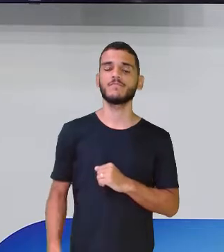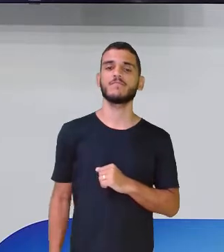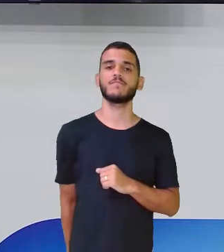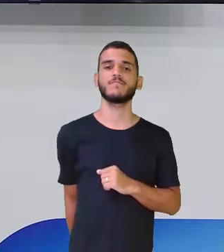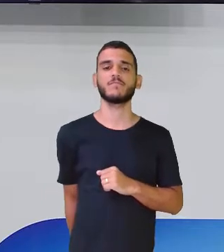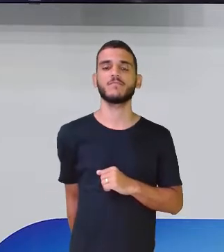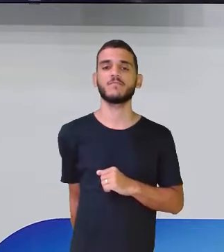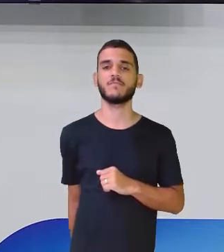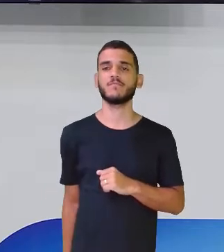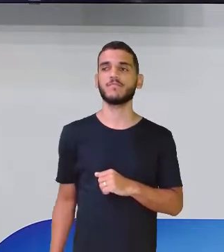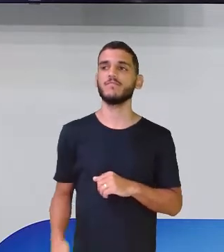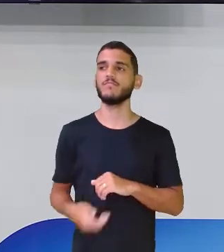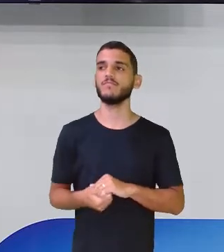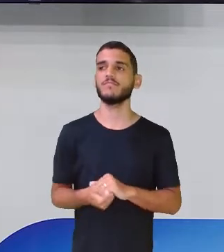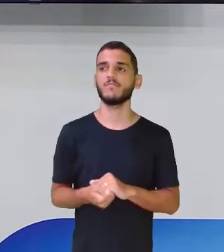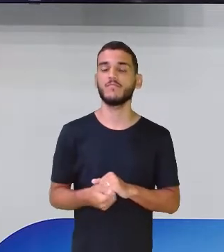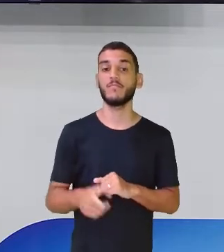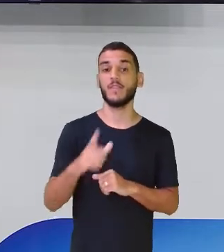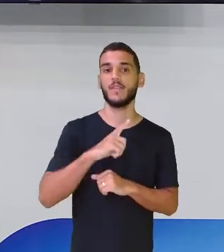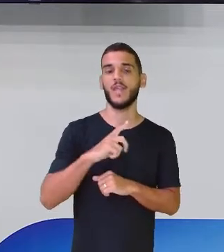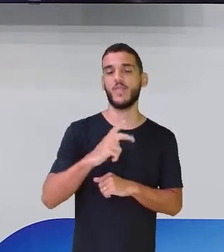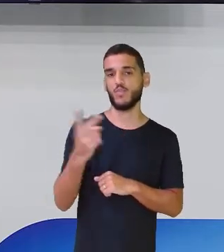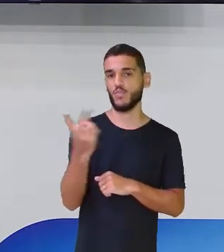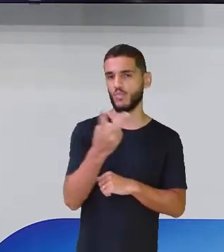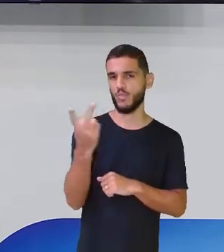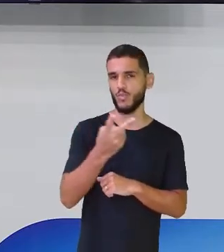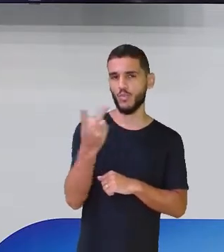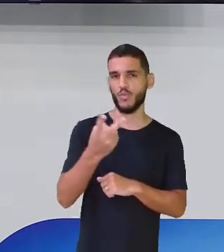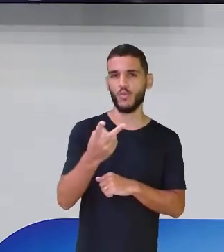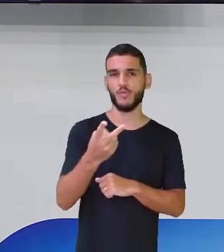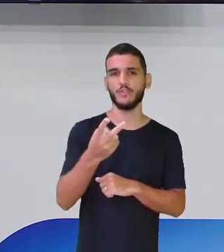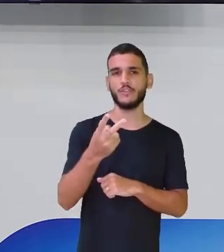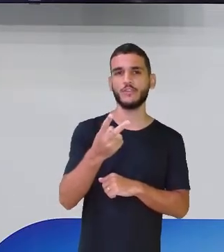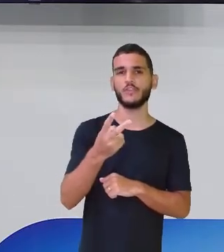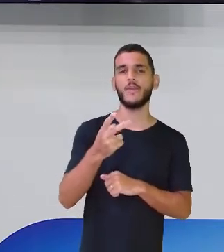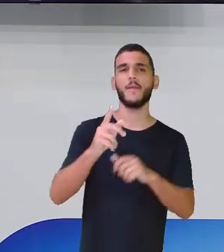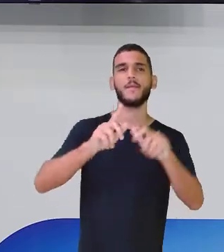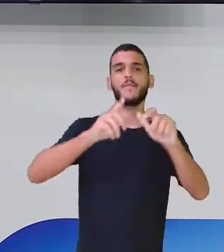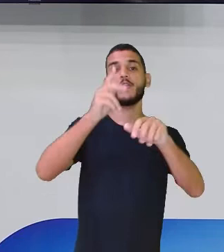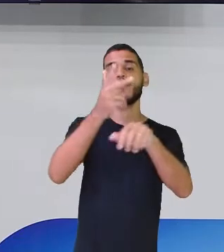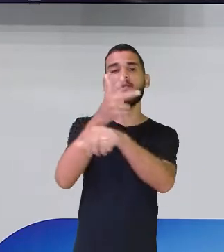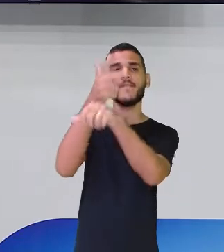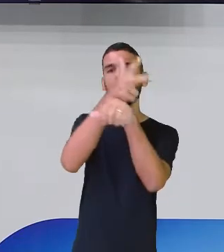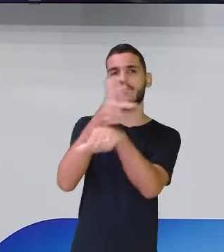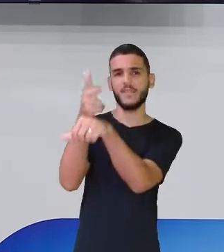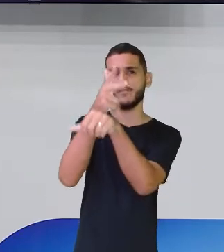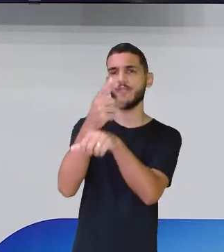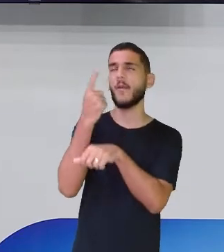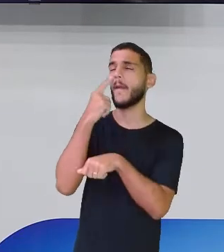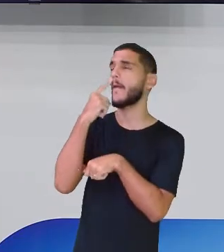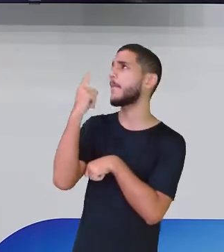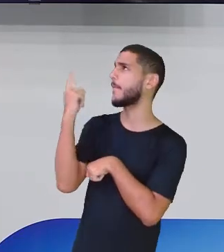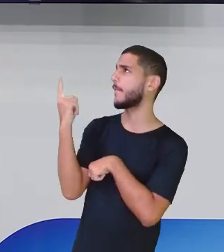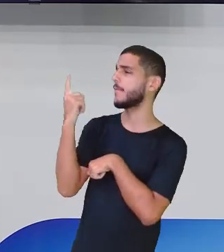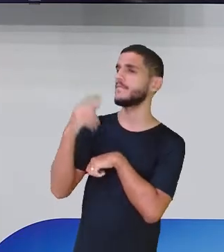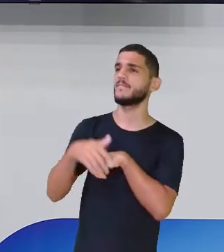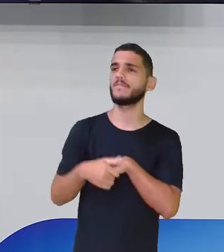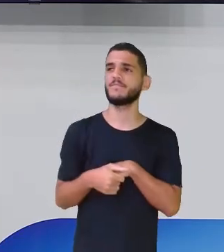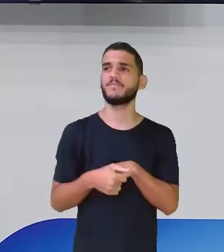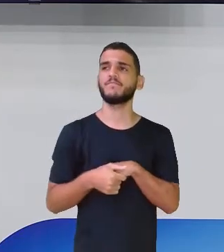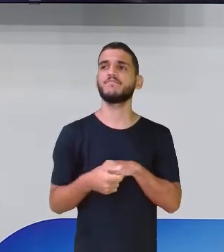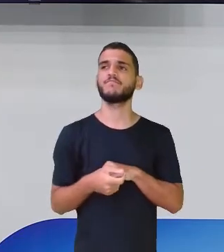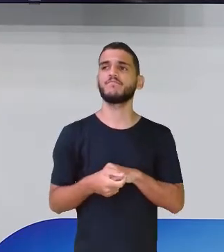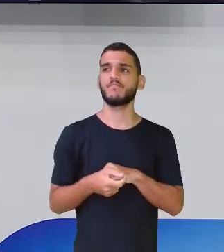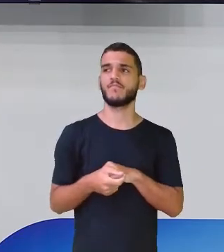A gente tem duas situações aí, né? Nessas imagens, vocês estão vendo uma